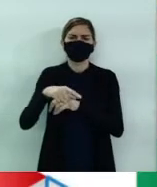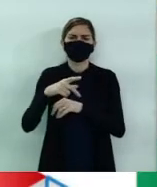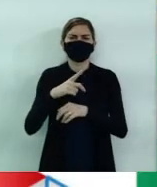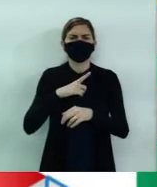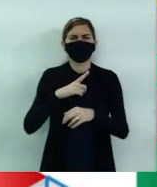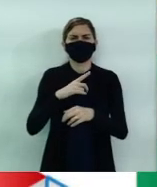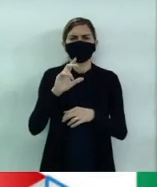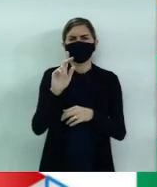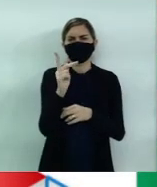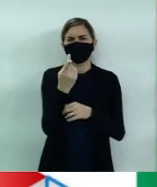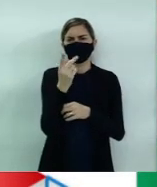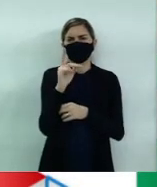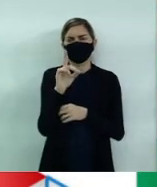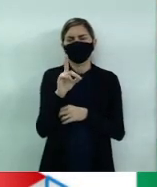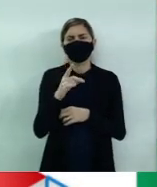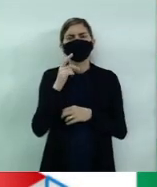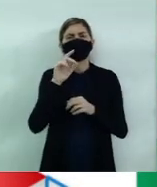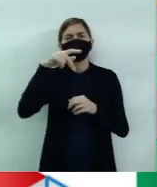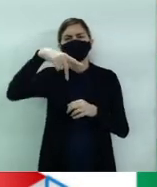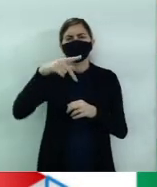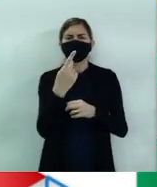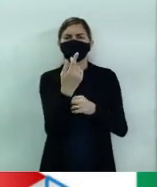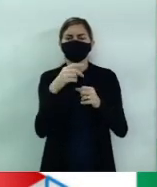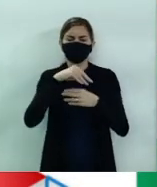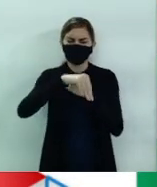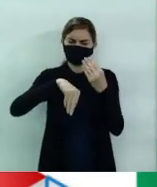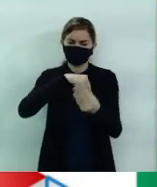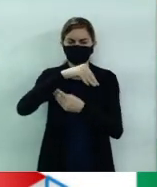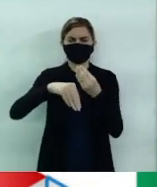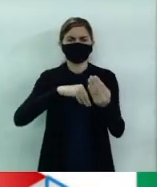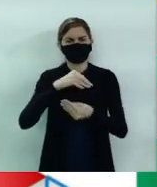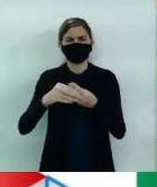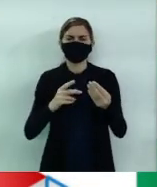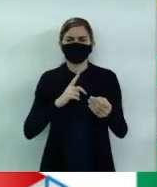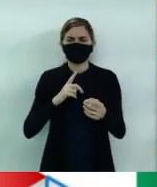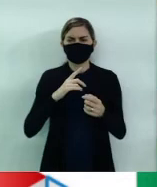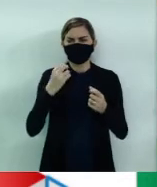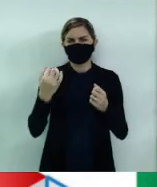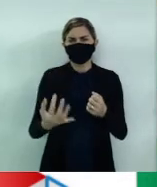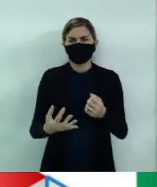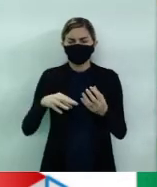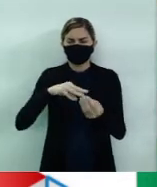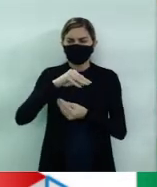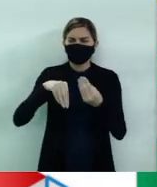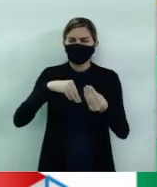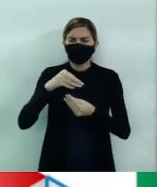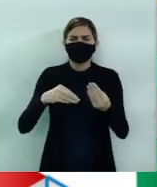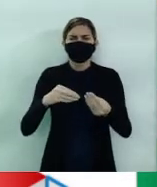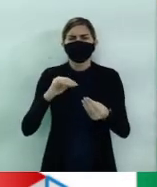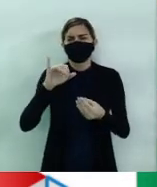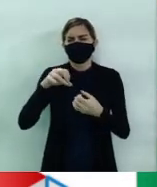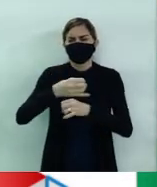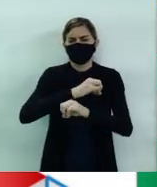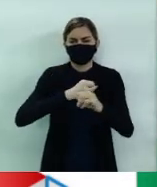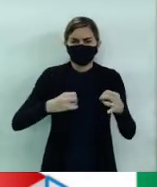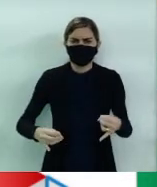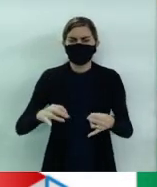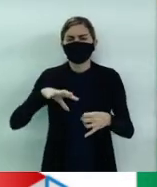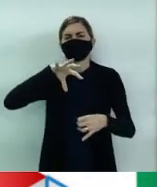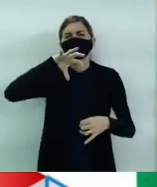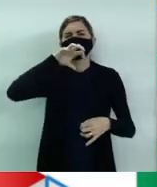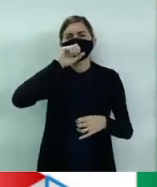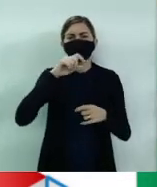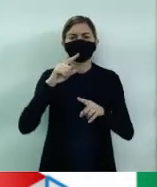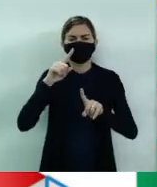potencial hidrogênico, ou seja, de uma solução. Ele é determinado pela concentração de íons de hidrogênio e serve